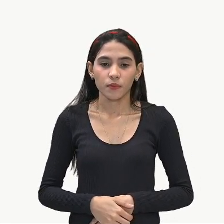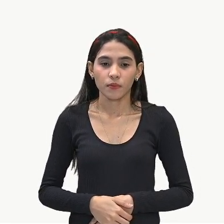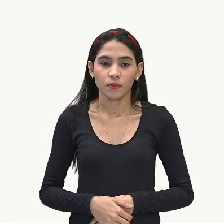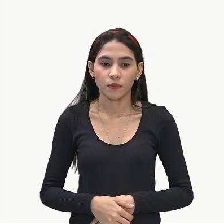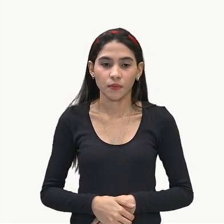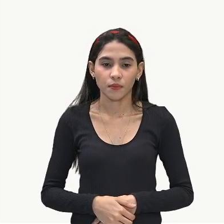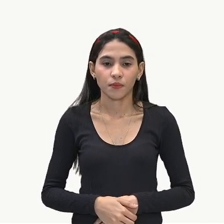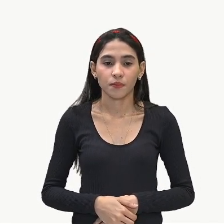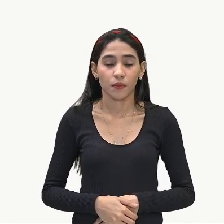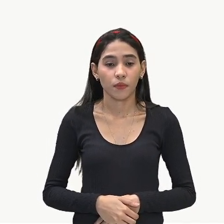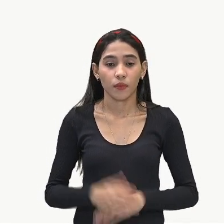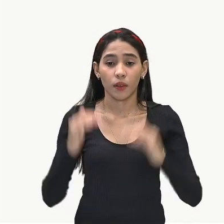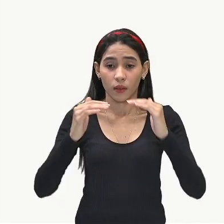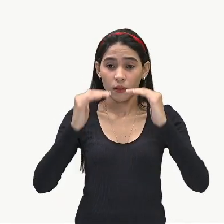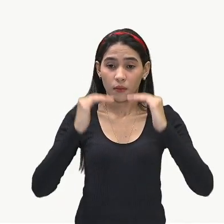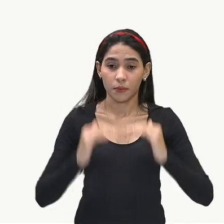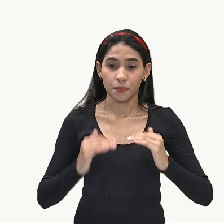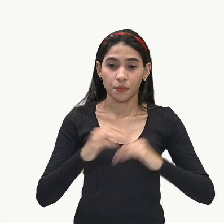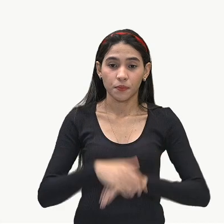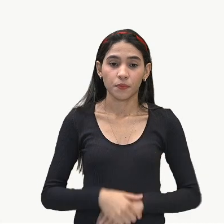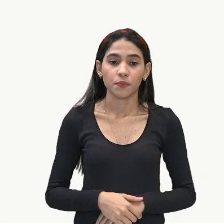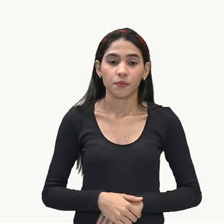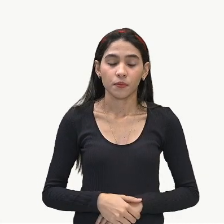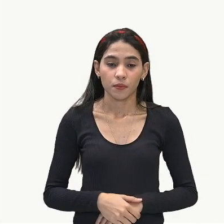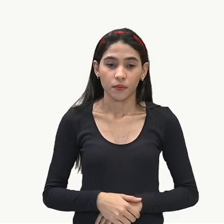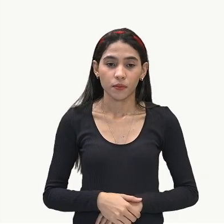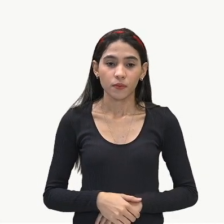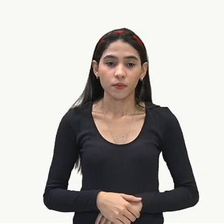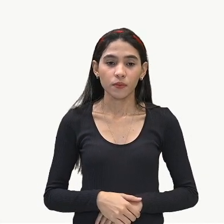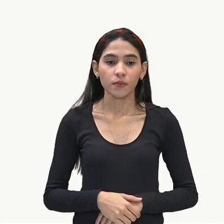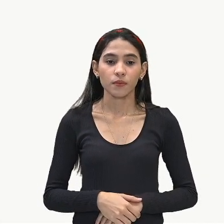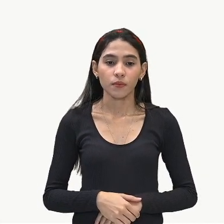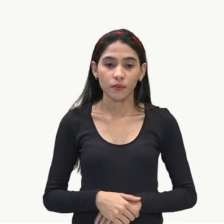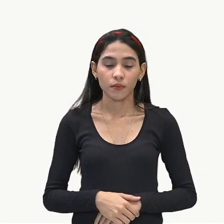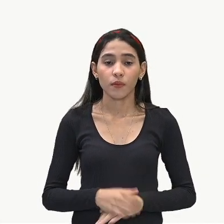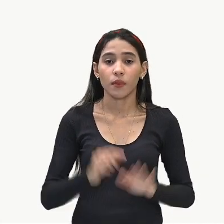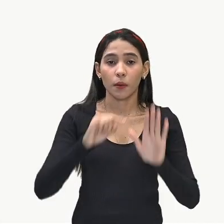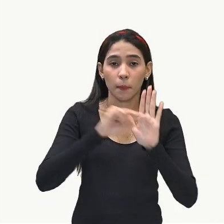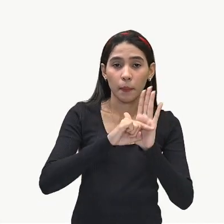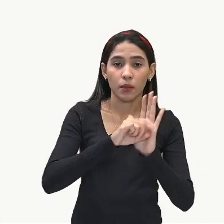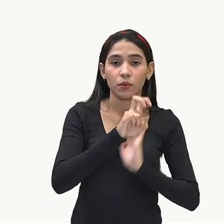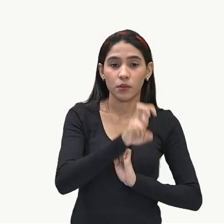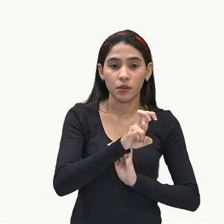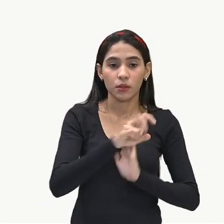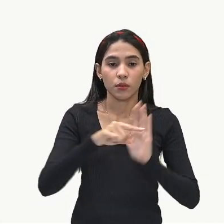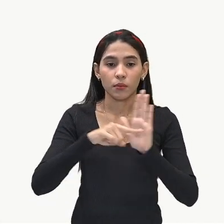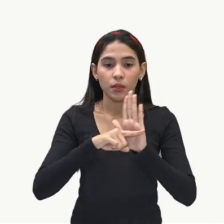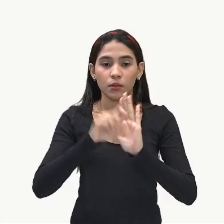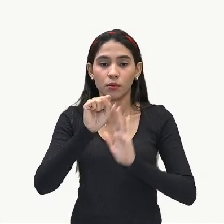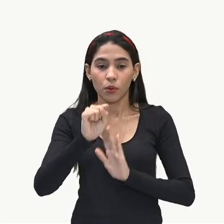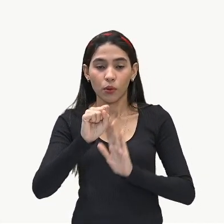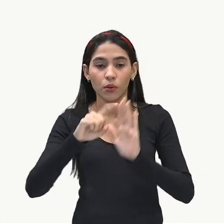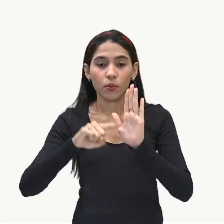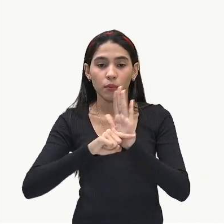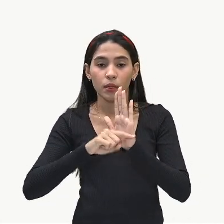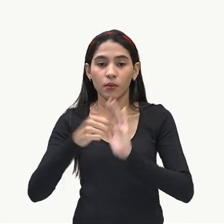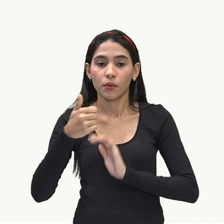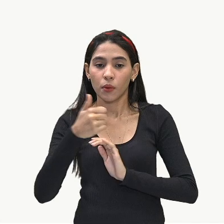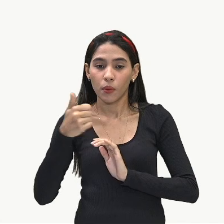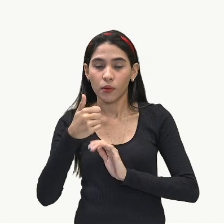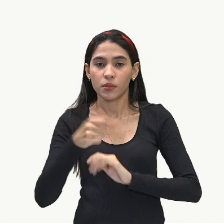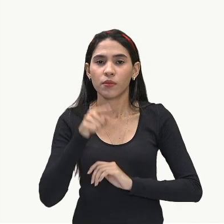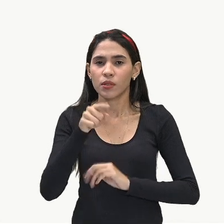outra sequência aqui. Começa aqui em menos 5, menos 8, menos 11. O que